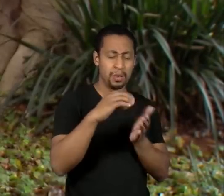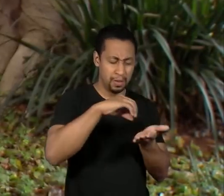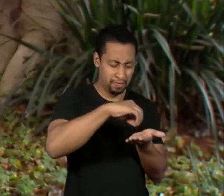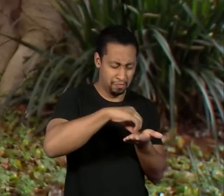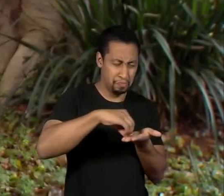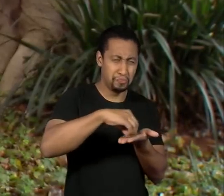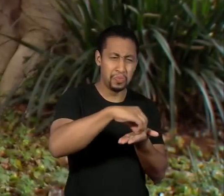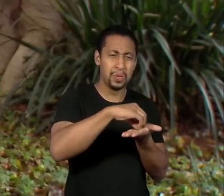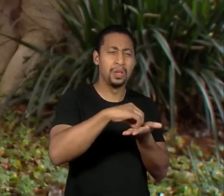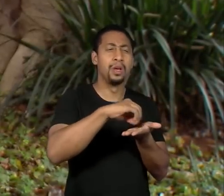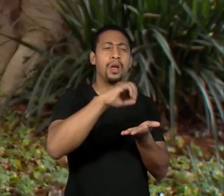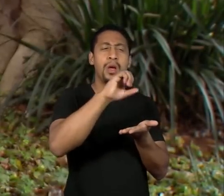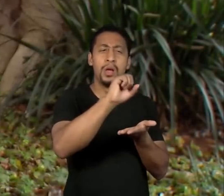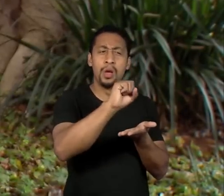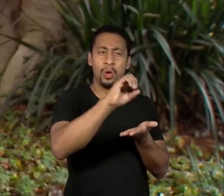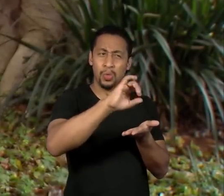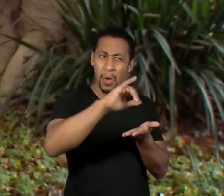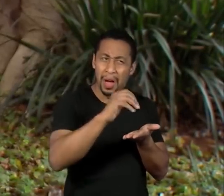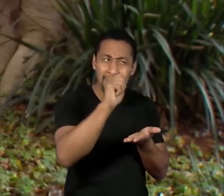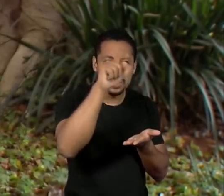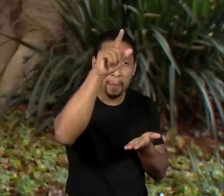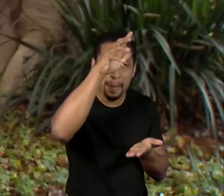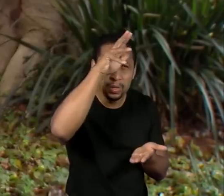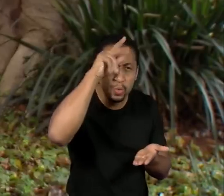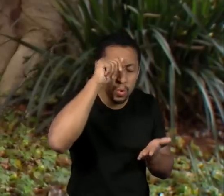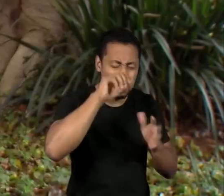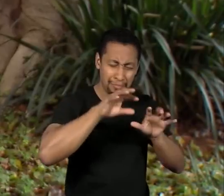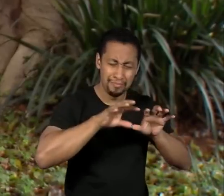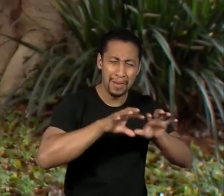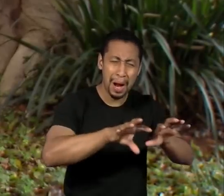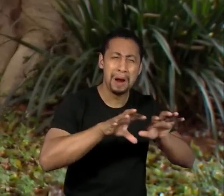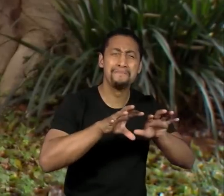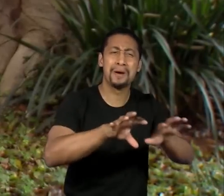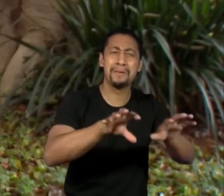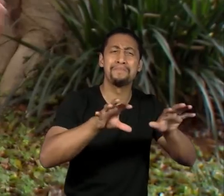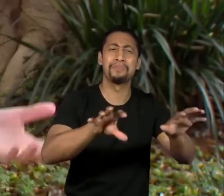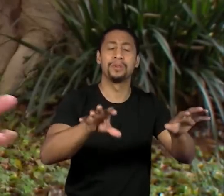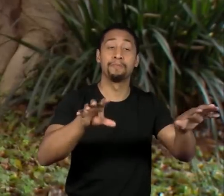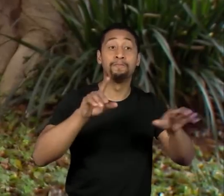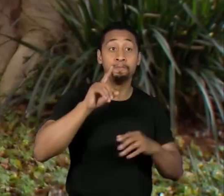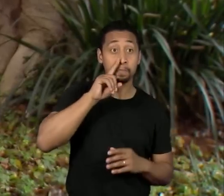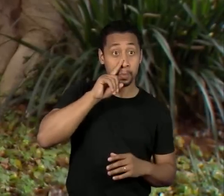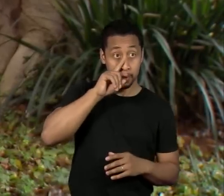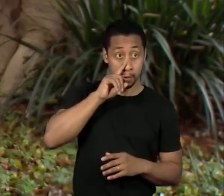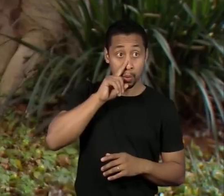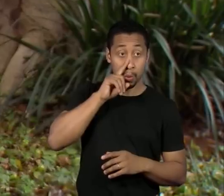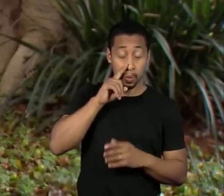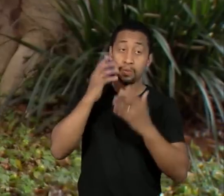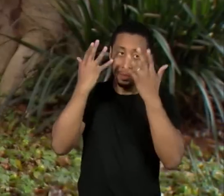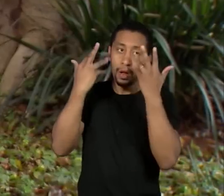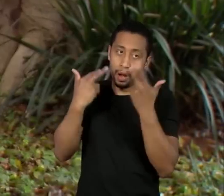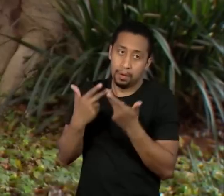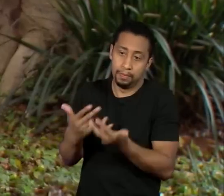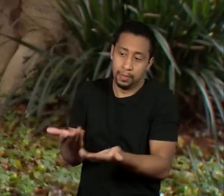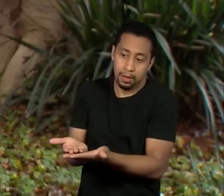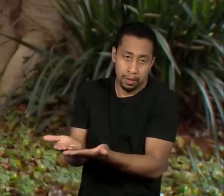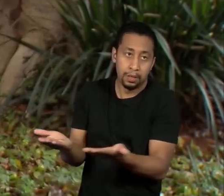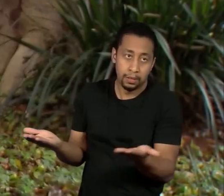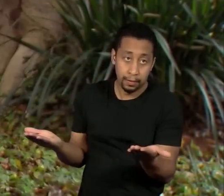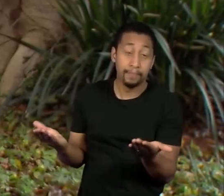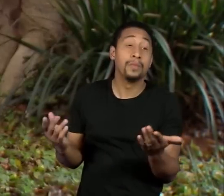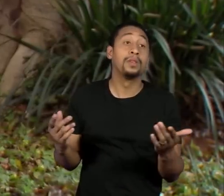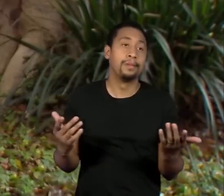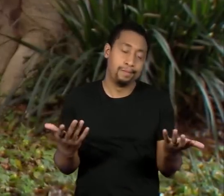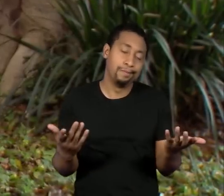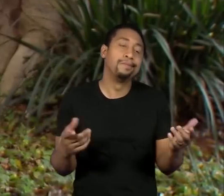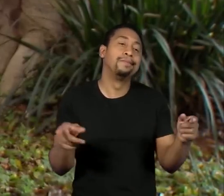no Mato Grosso, e todos os impactos que isso tem não só para os animais da fauna silvestre, como também para a fauna,